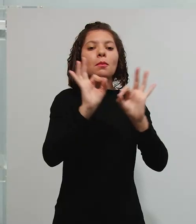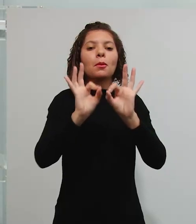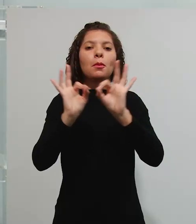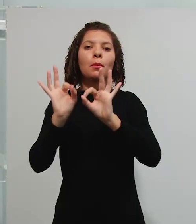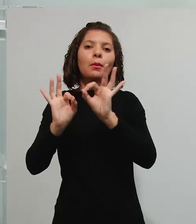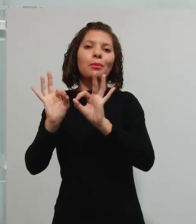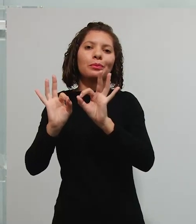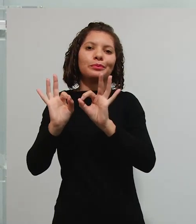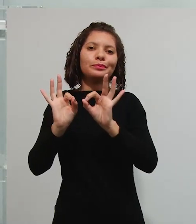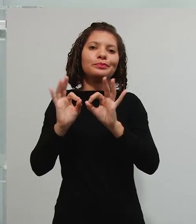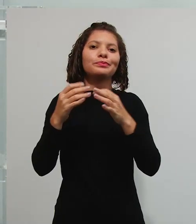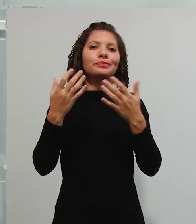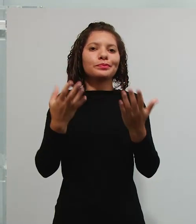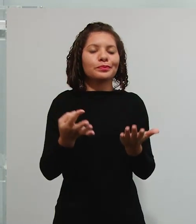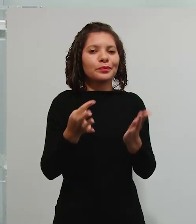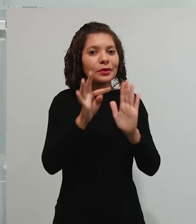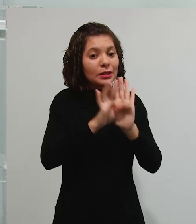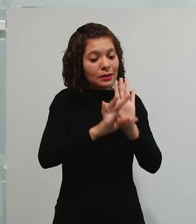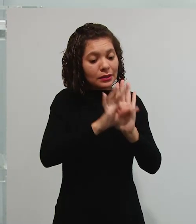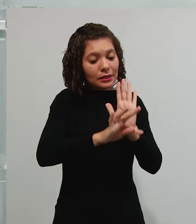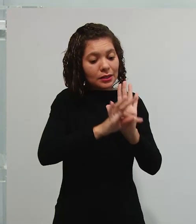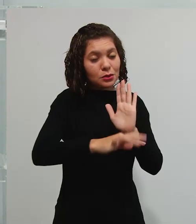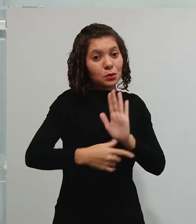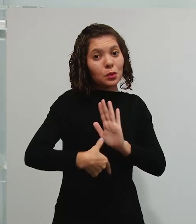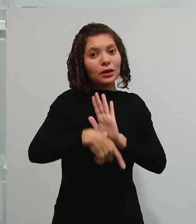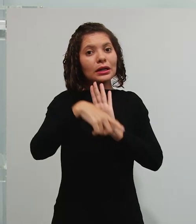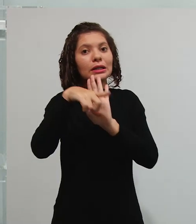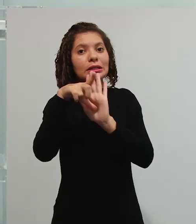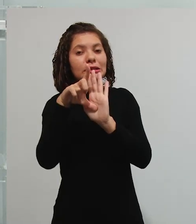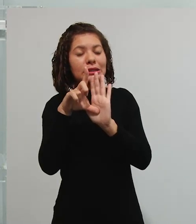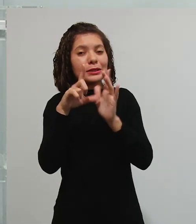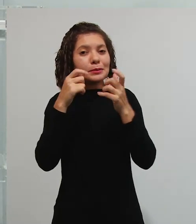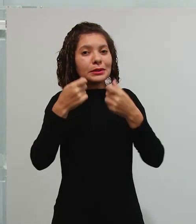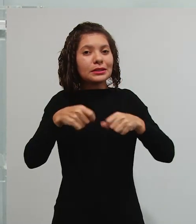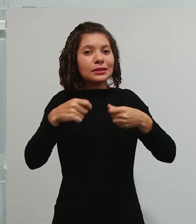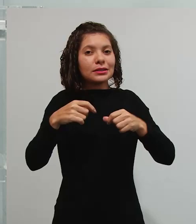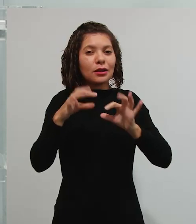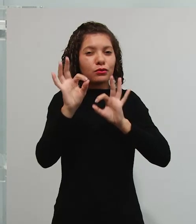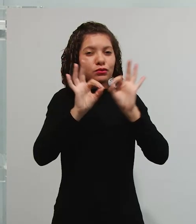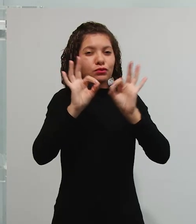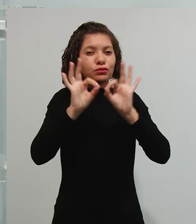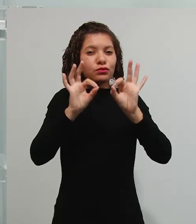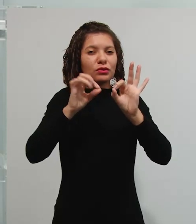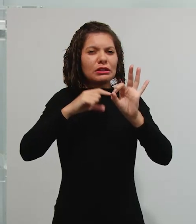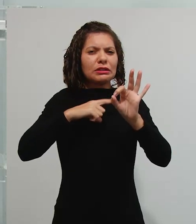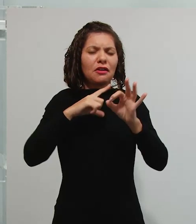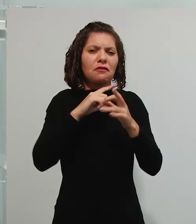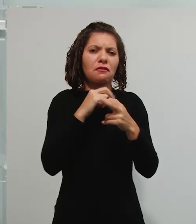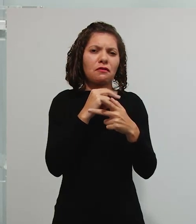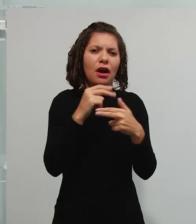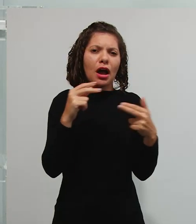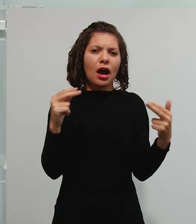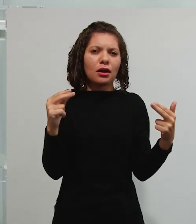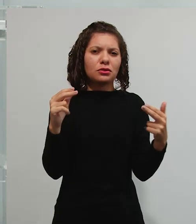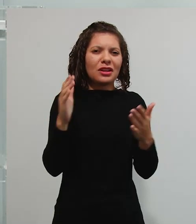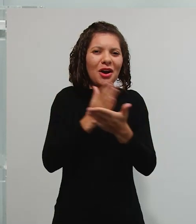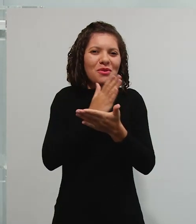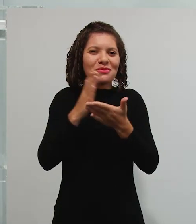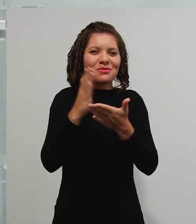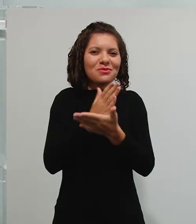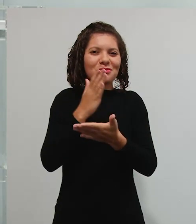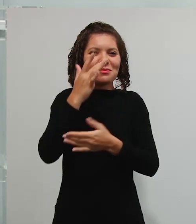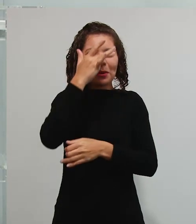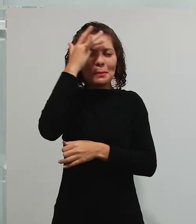escreve bem um texto se este texto não foi planejado. E aí há vários tipos de planejamento. Tem gente que planeja aqui na